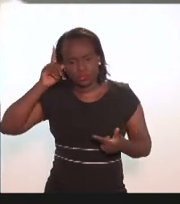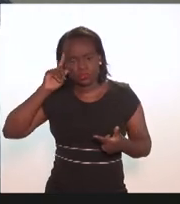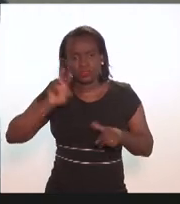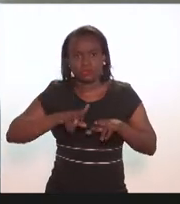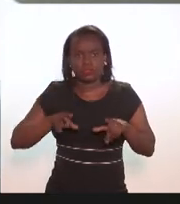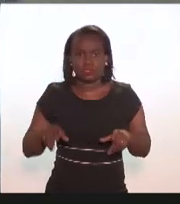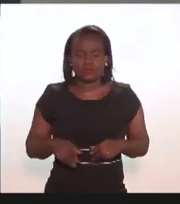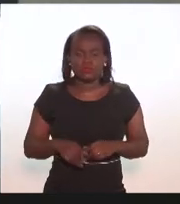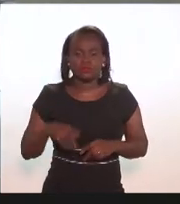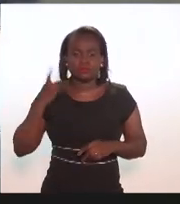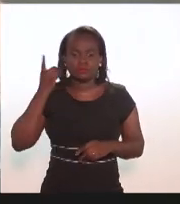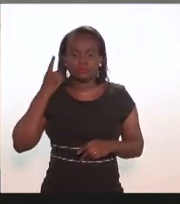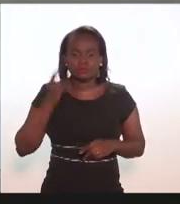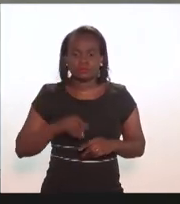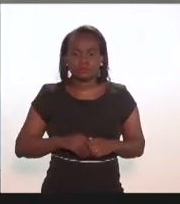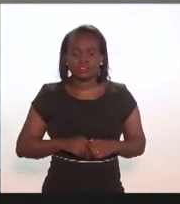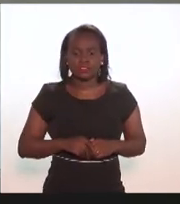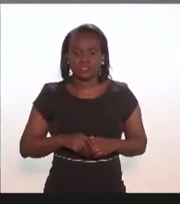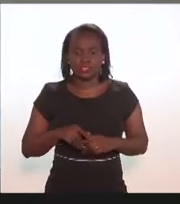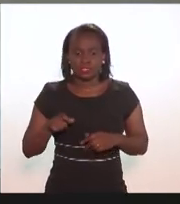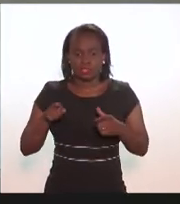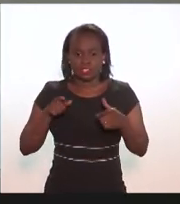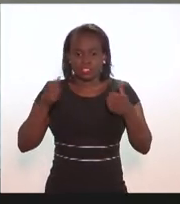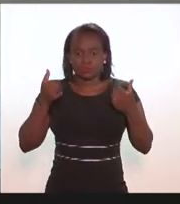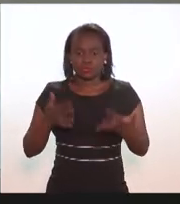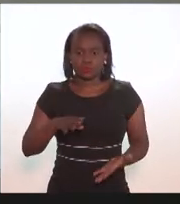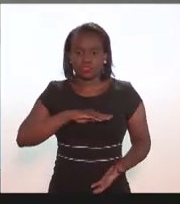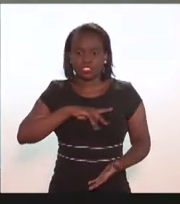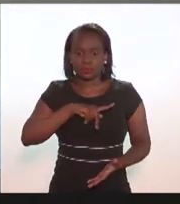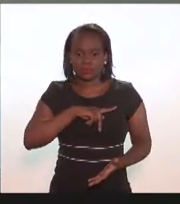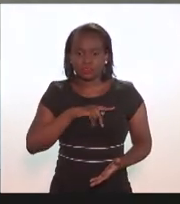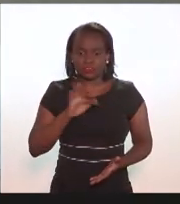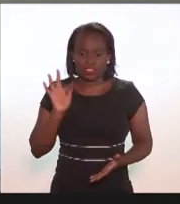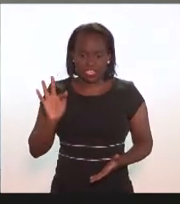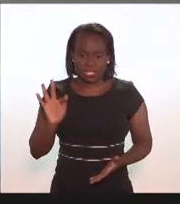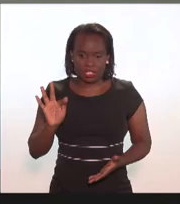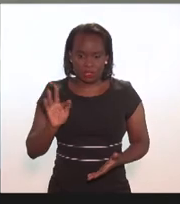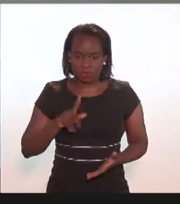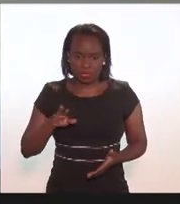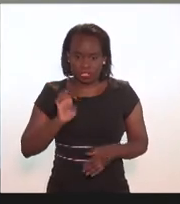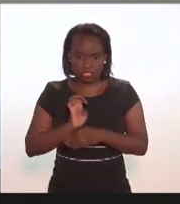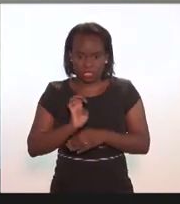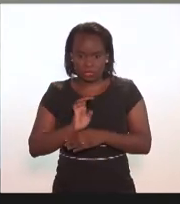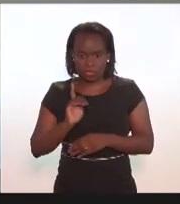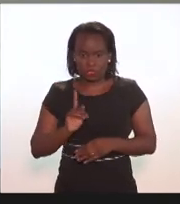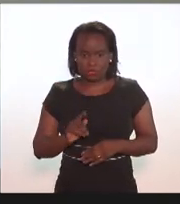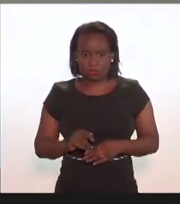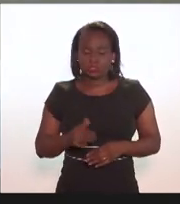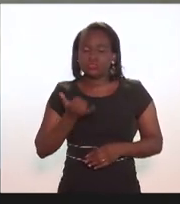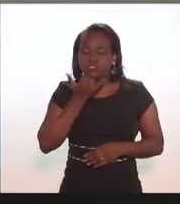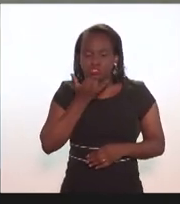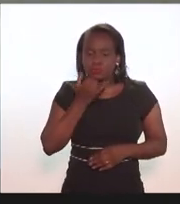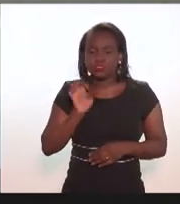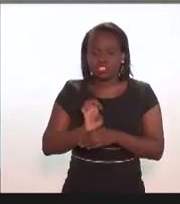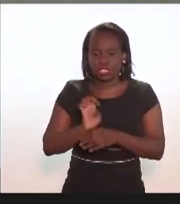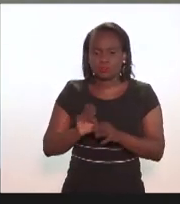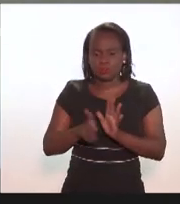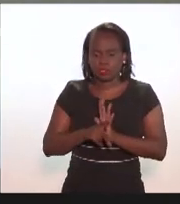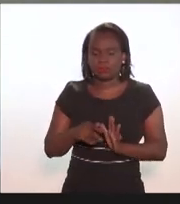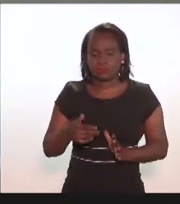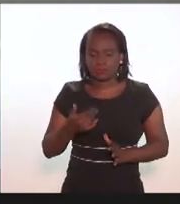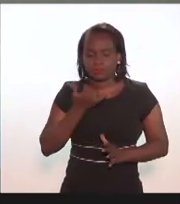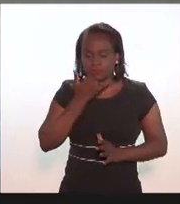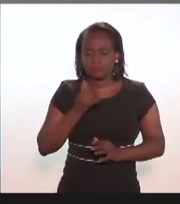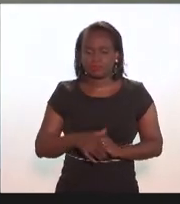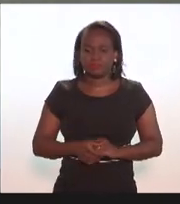dessas. Secretário, é que o senhor falou do Ministério Público Federal, não é o estadual? Desculpe, estadual, deputado,